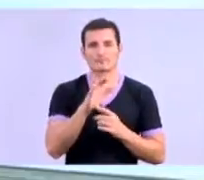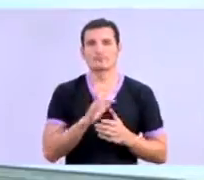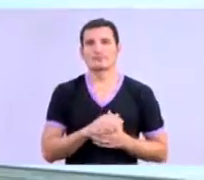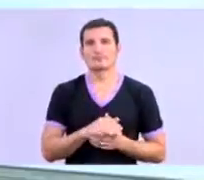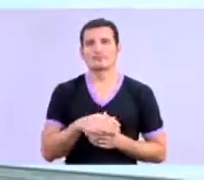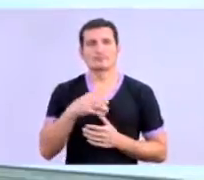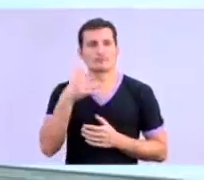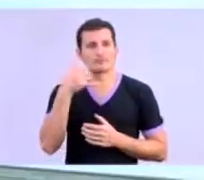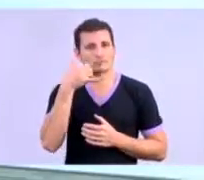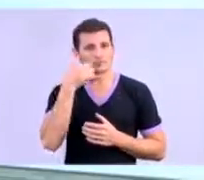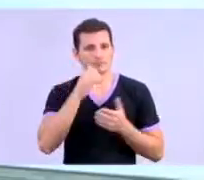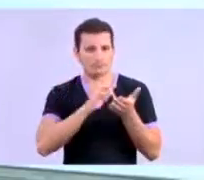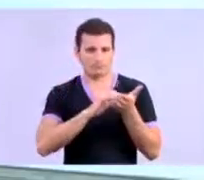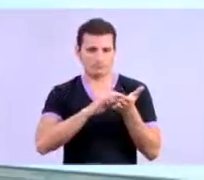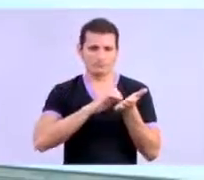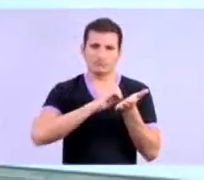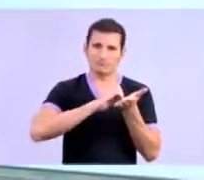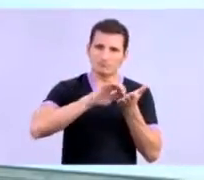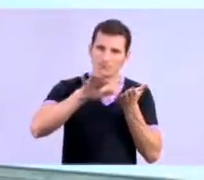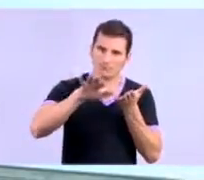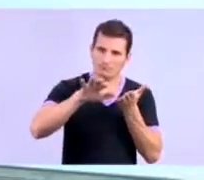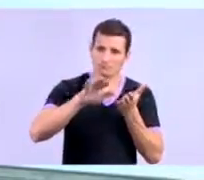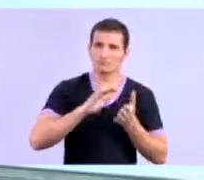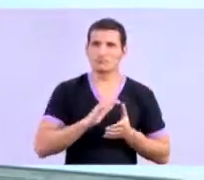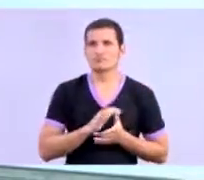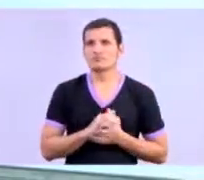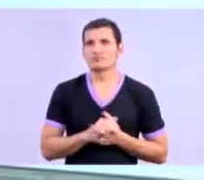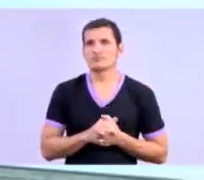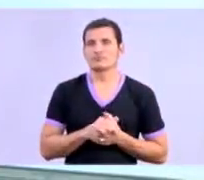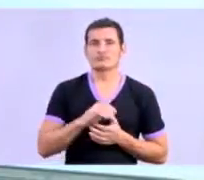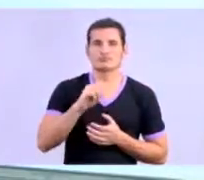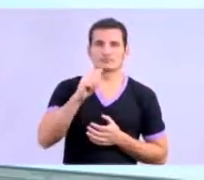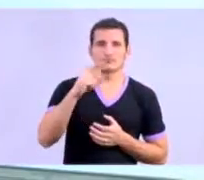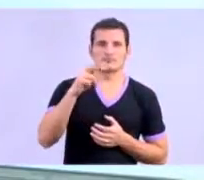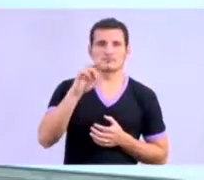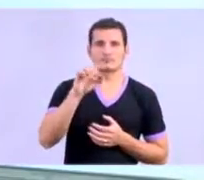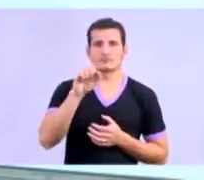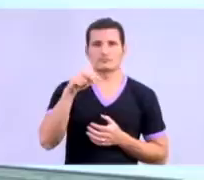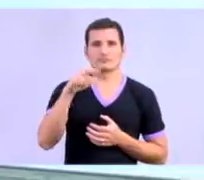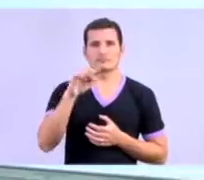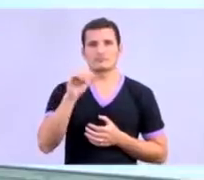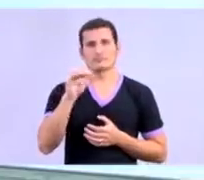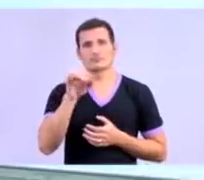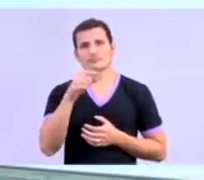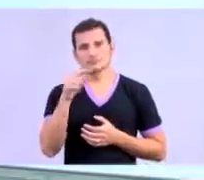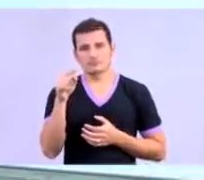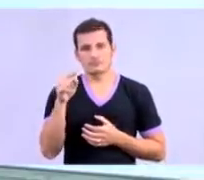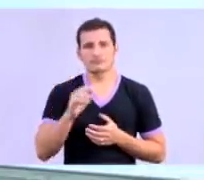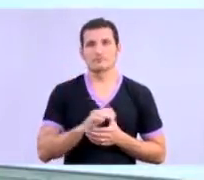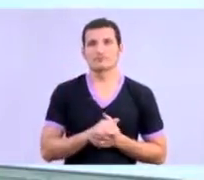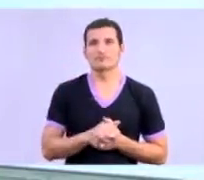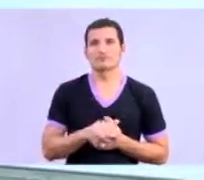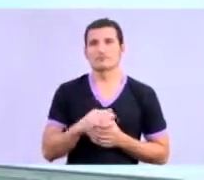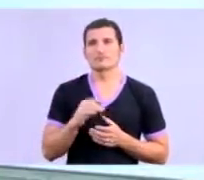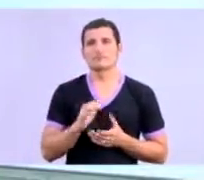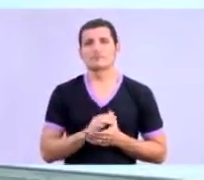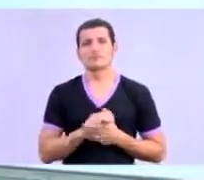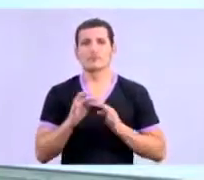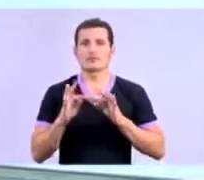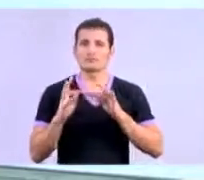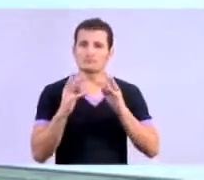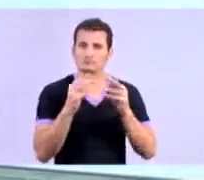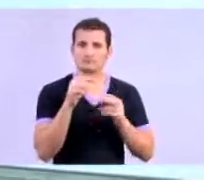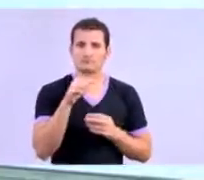celular e manda uma mensagem, nós estamos falando na camada de apresentação. Então, tudo isso rodam através de